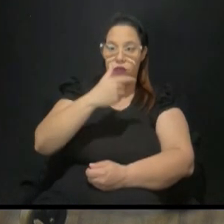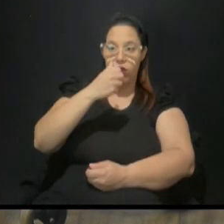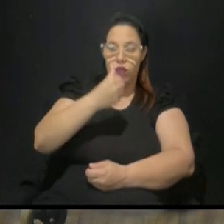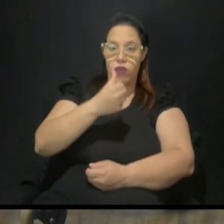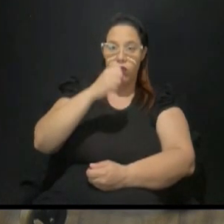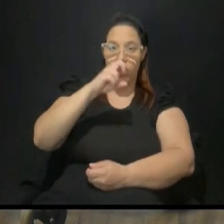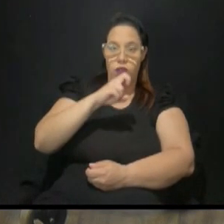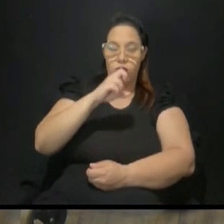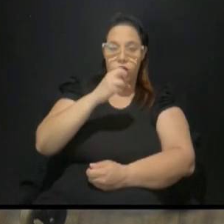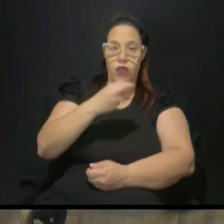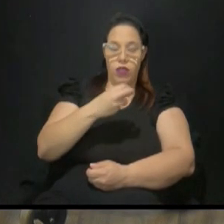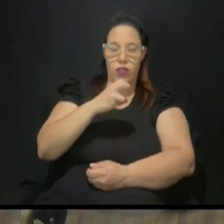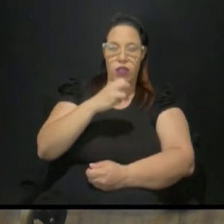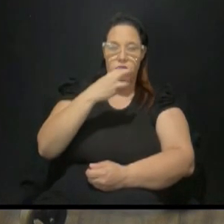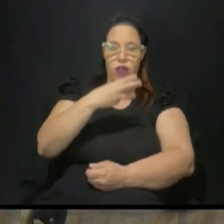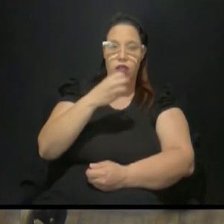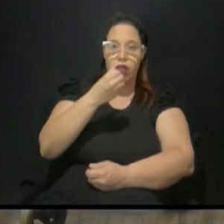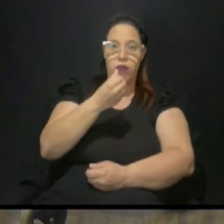99215-5360. Então, peraí.